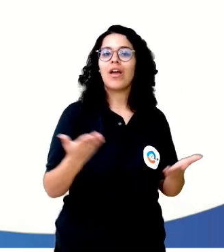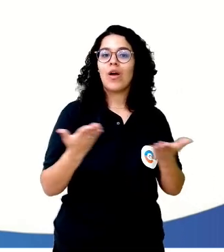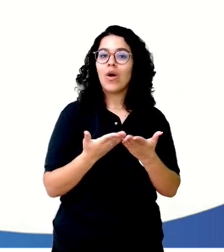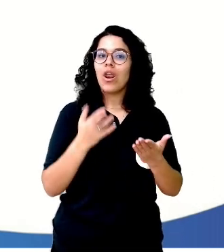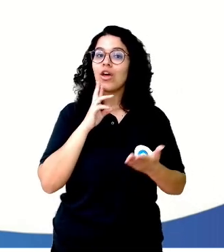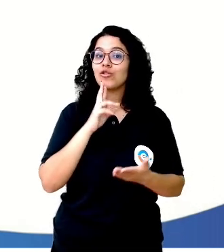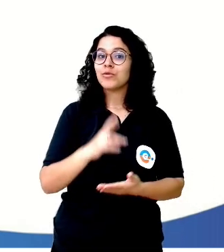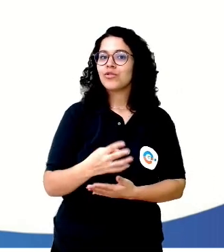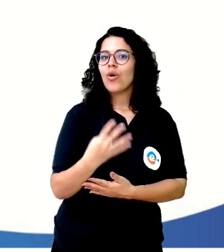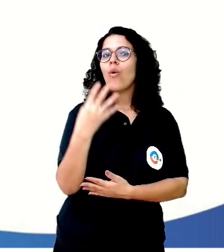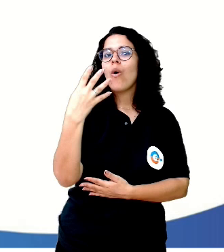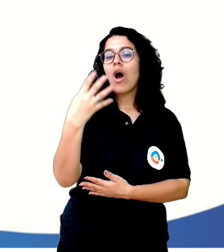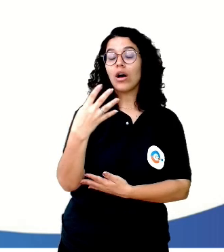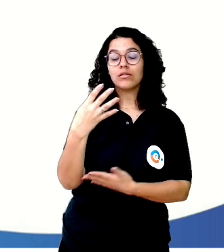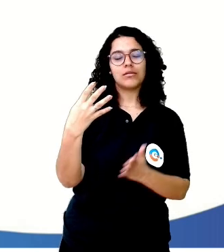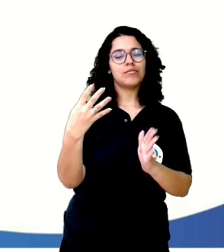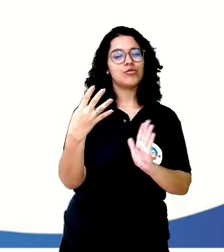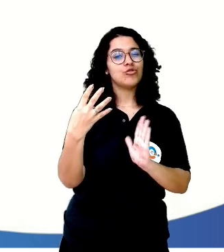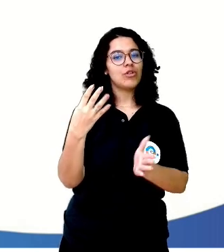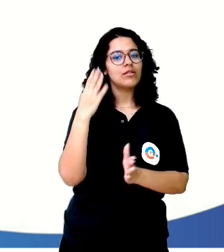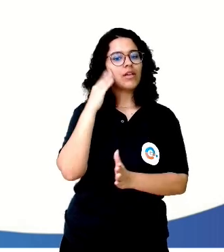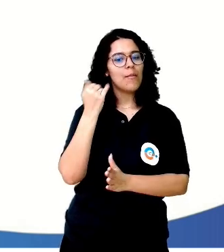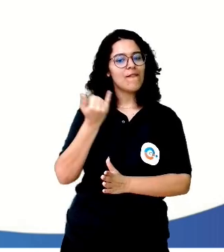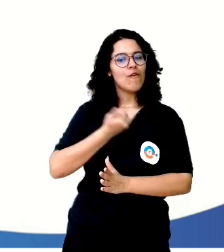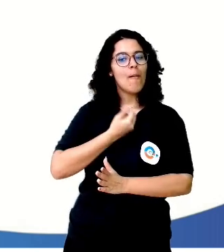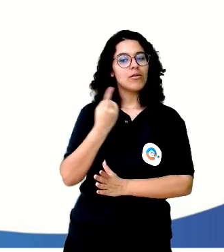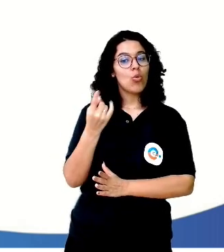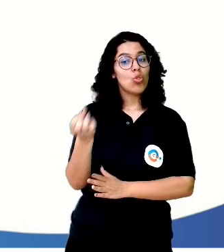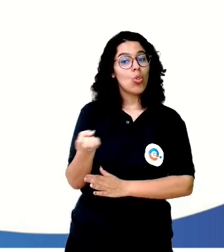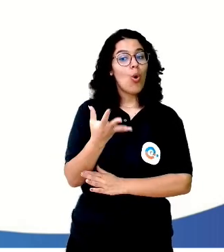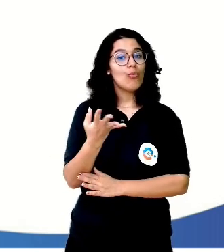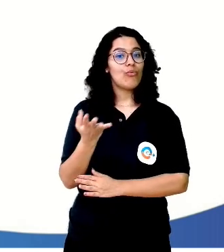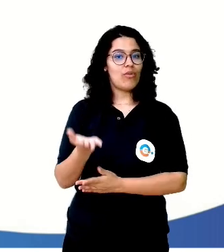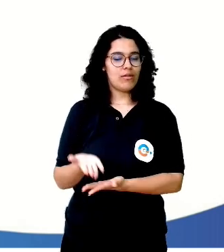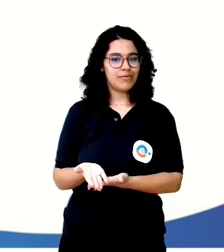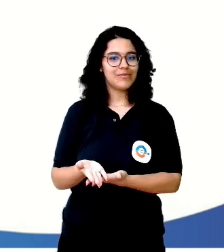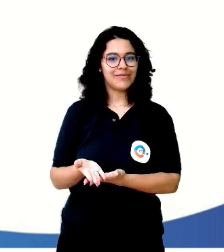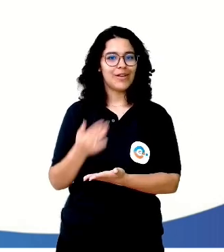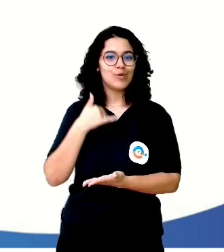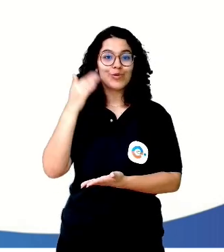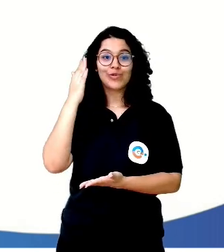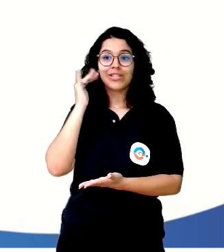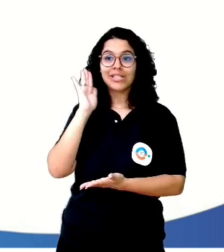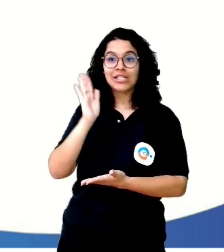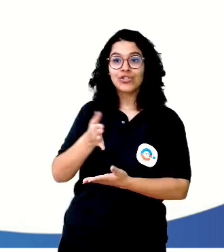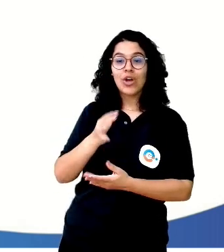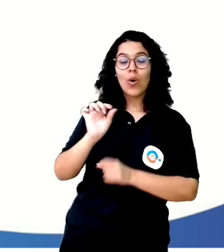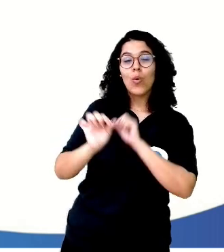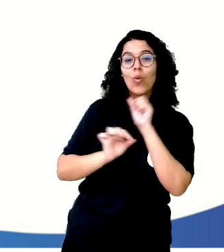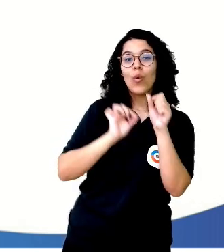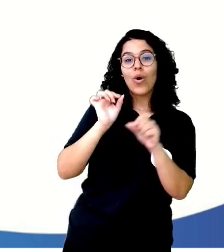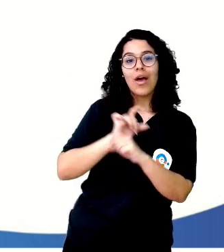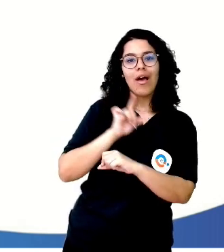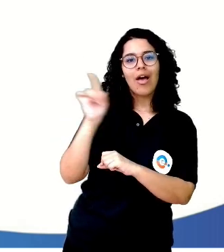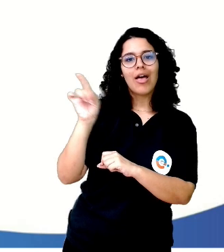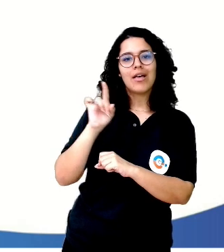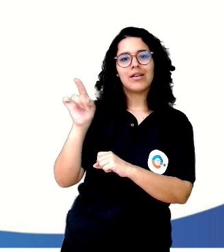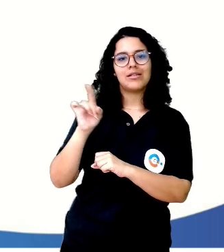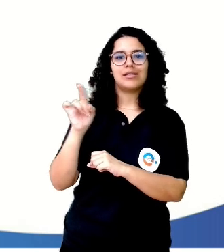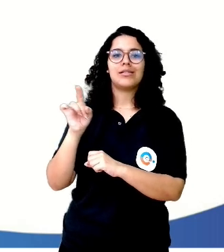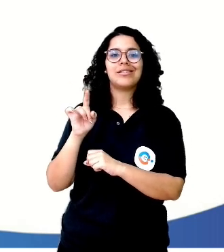Opa, descobri a primeira coisa que eu precisava, que era a base do triângulo 1. Por que eu